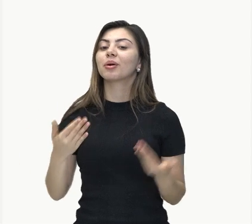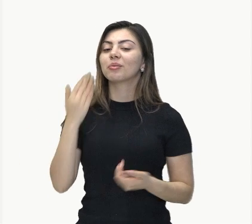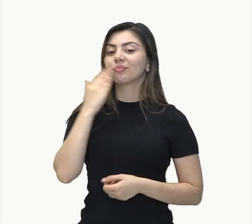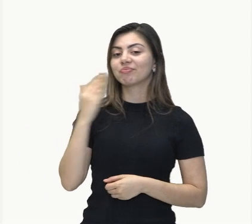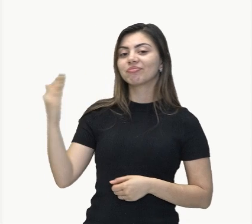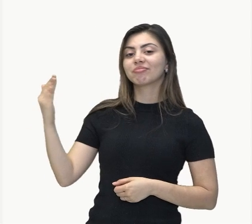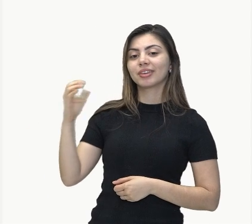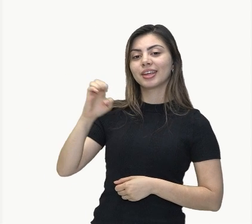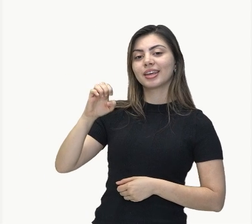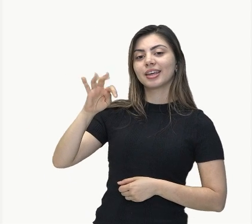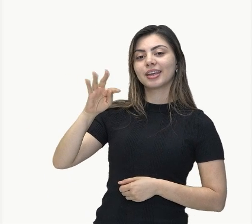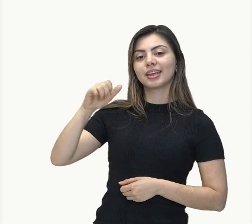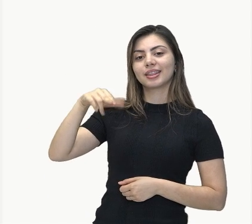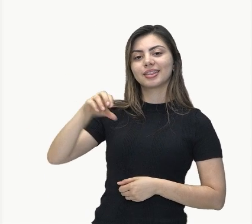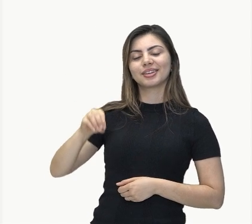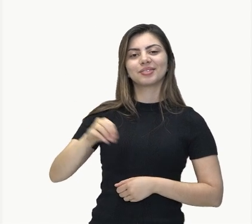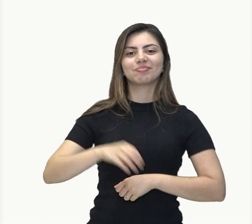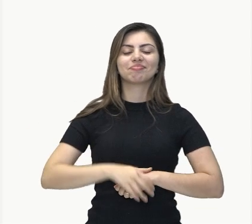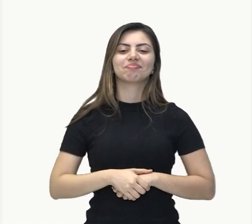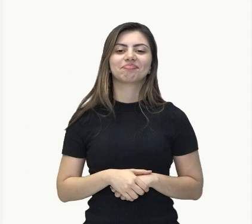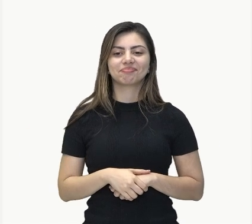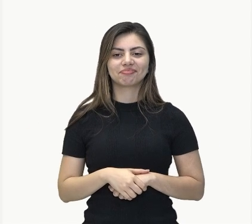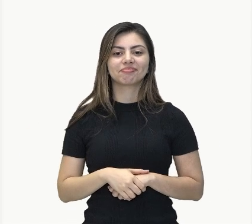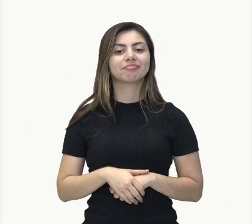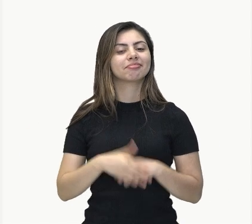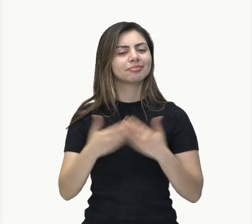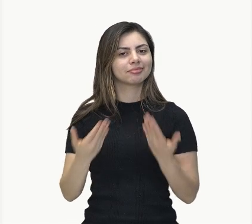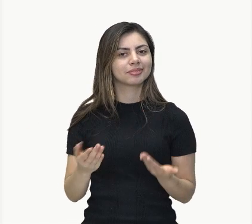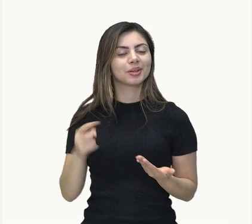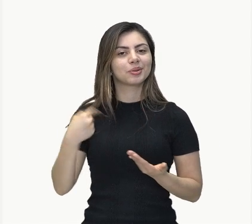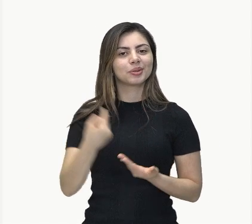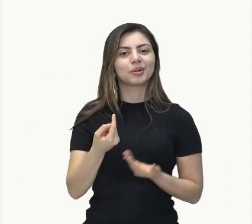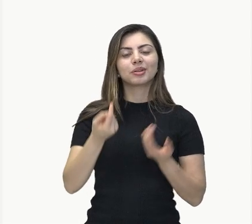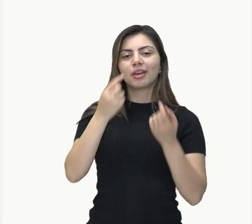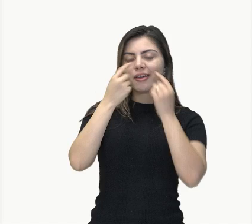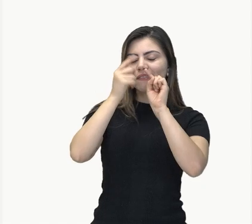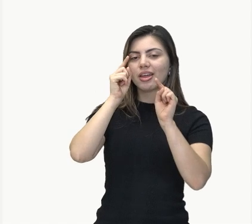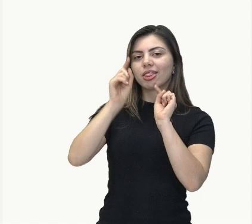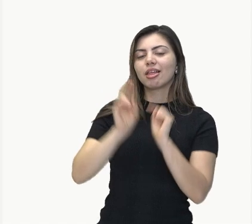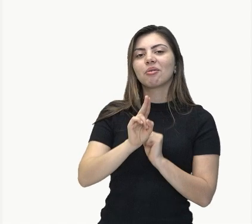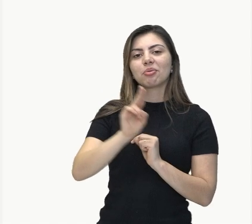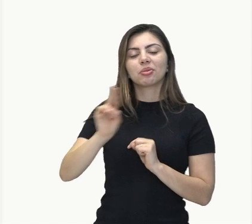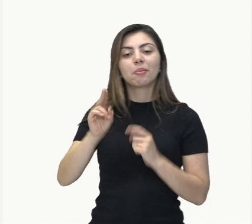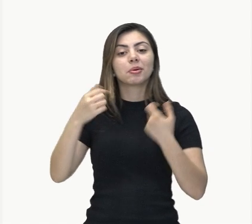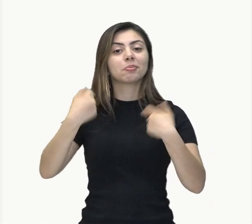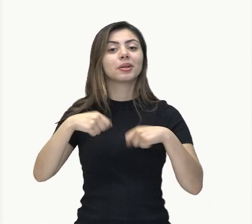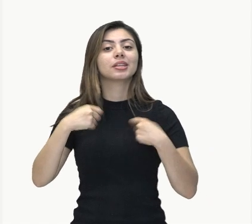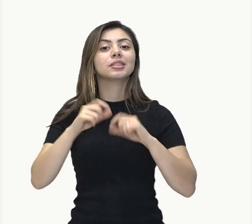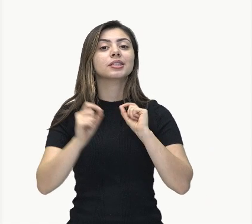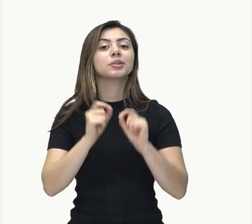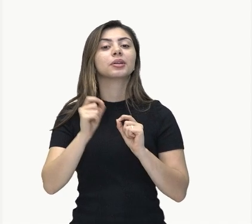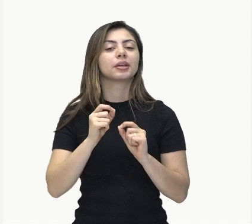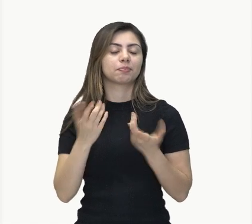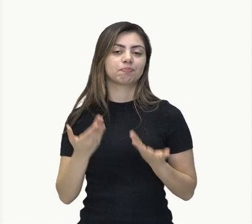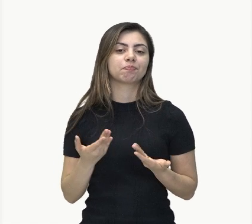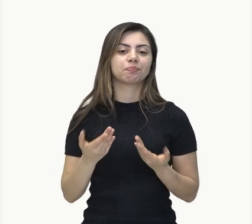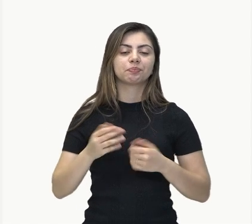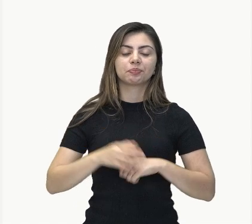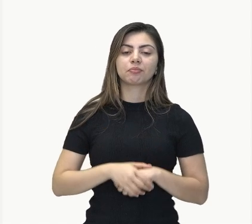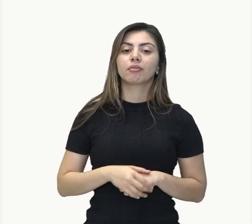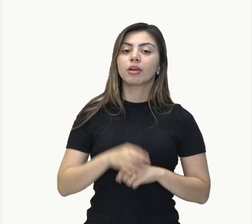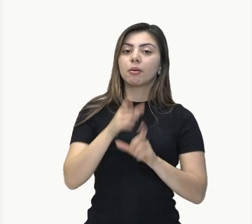do composto é etano. Então, para nomear, eu preciso identificar